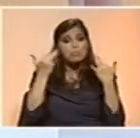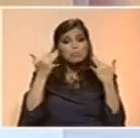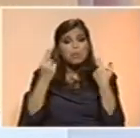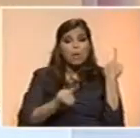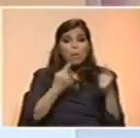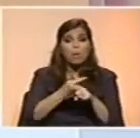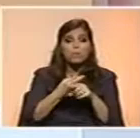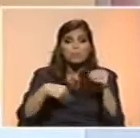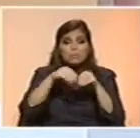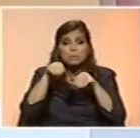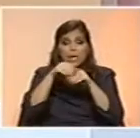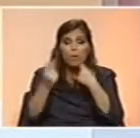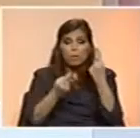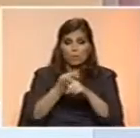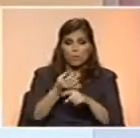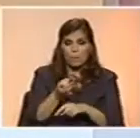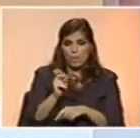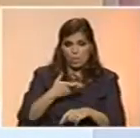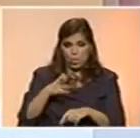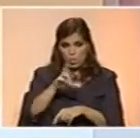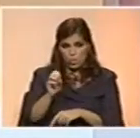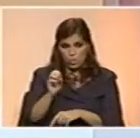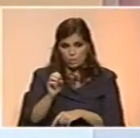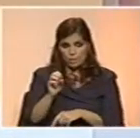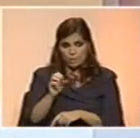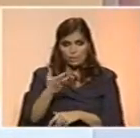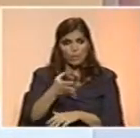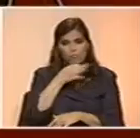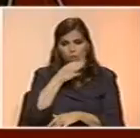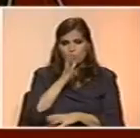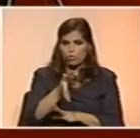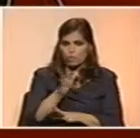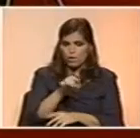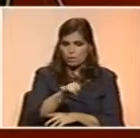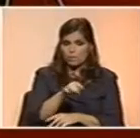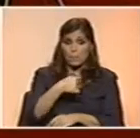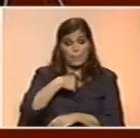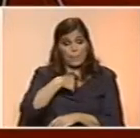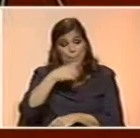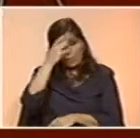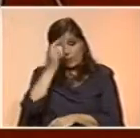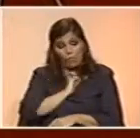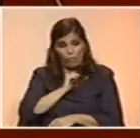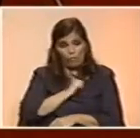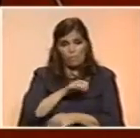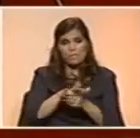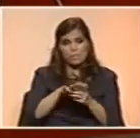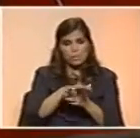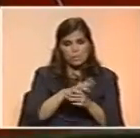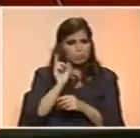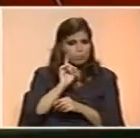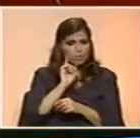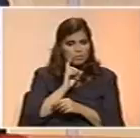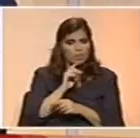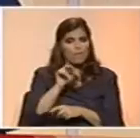ou que queiram acrescentar. Pedro? Já falámos um pouco nisso, mas para mim é uma questão crítica. Eu acho que isto não deve ser visto